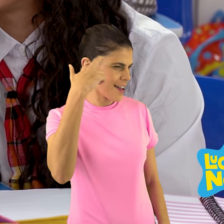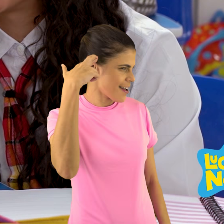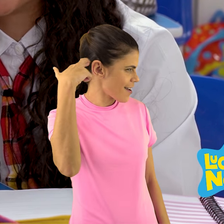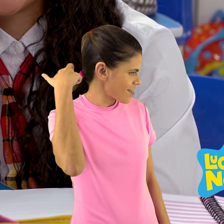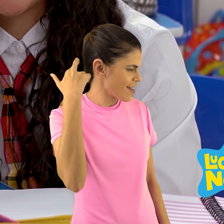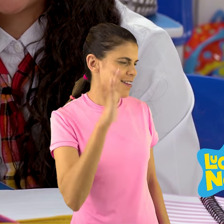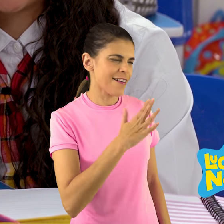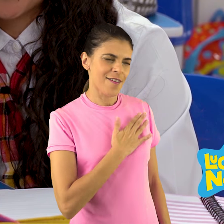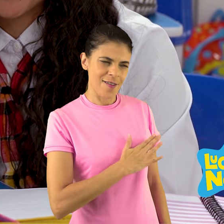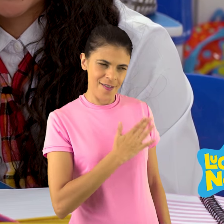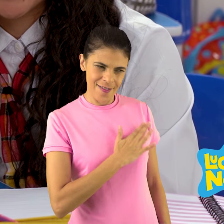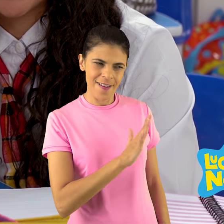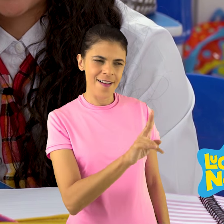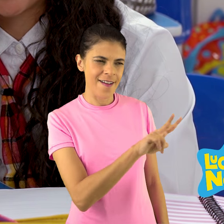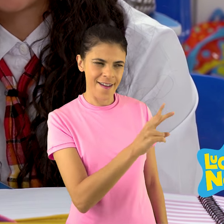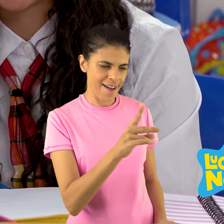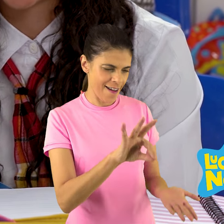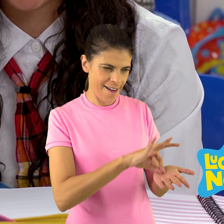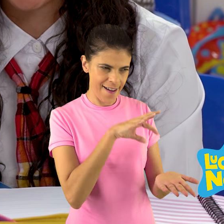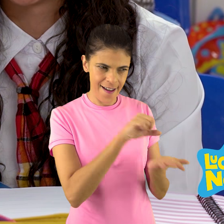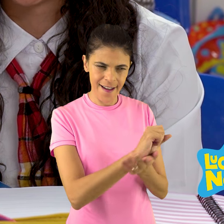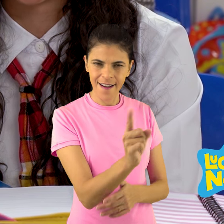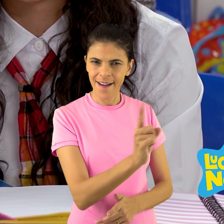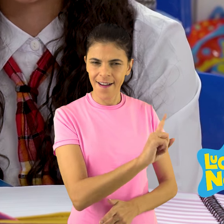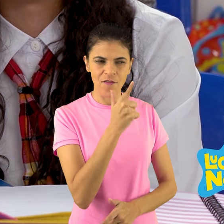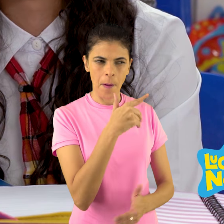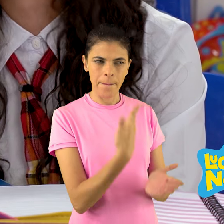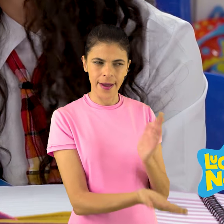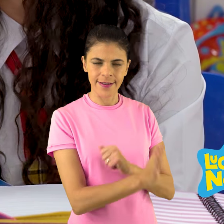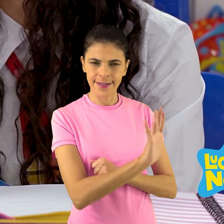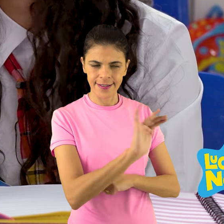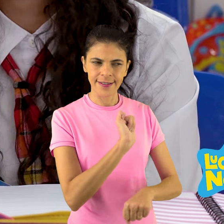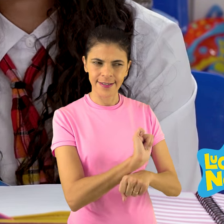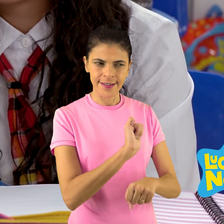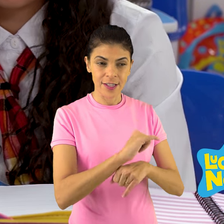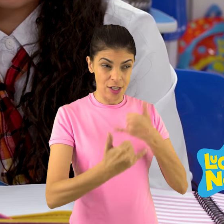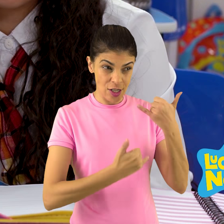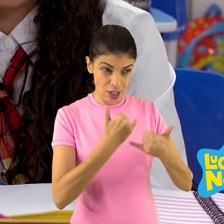dar um jeito pro Lucas e a Gi não conseguirem se inscrever a tempo para os jogos escolares.